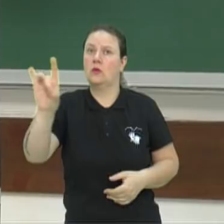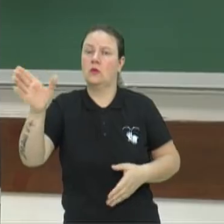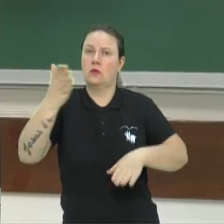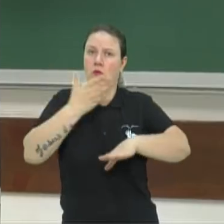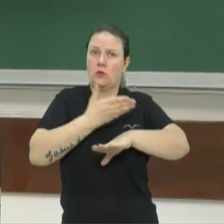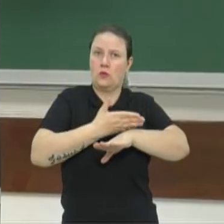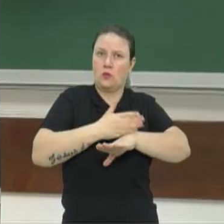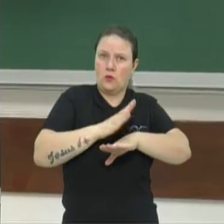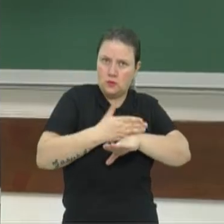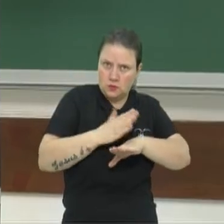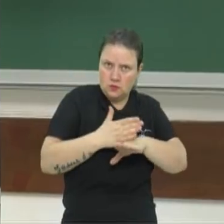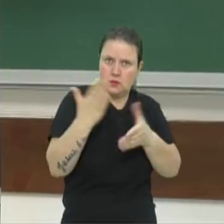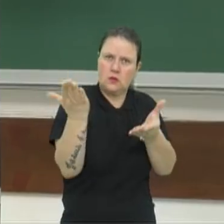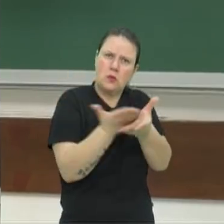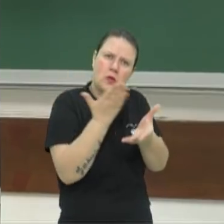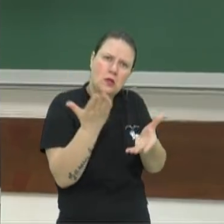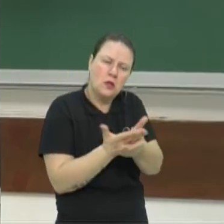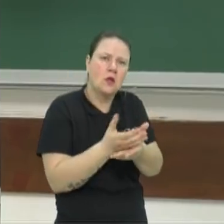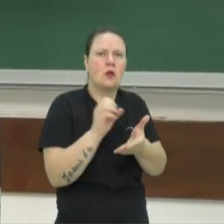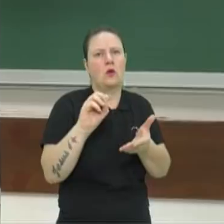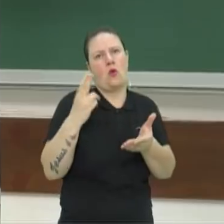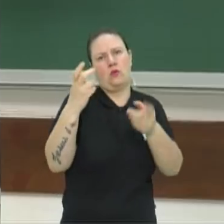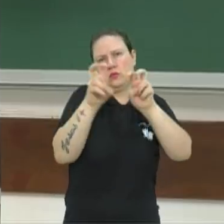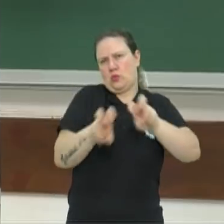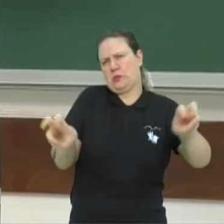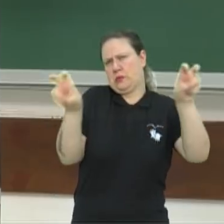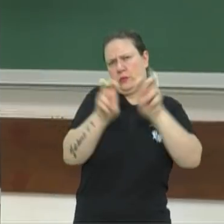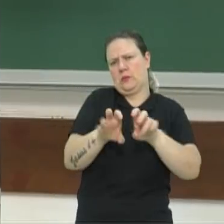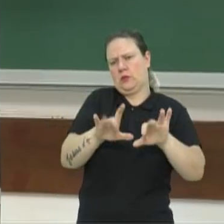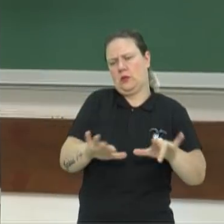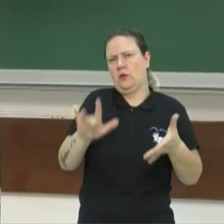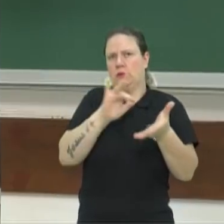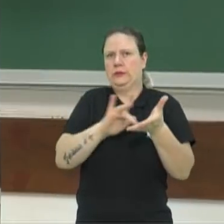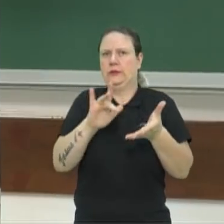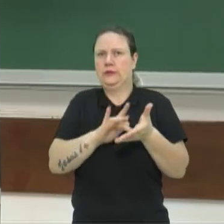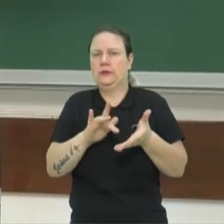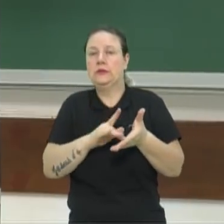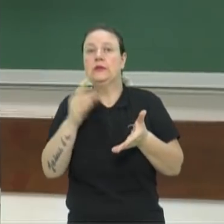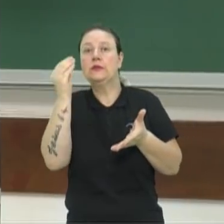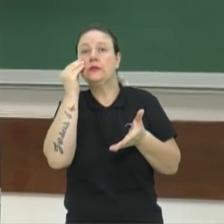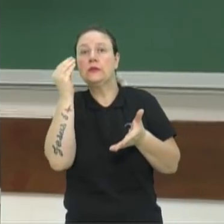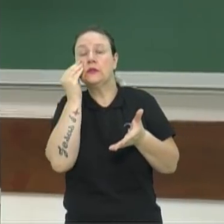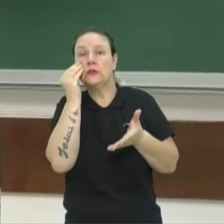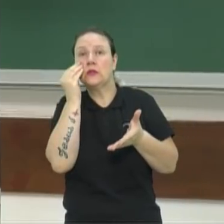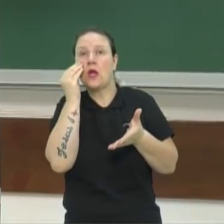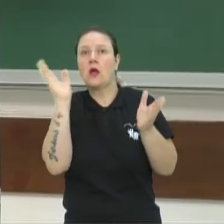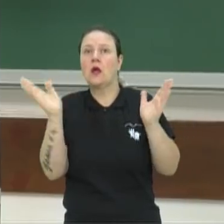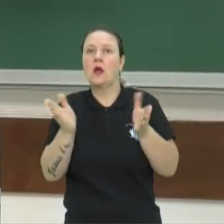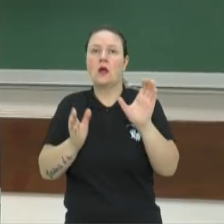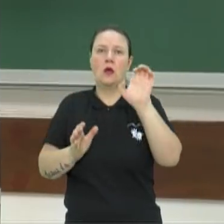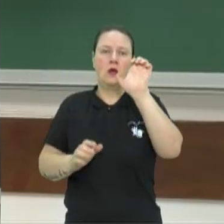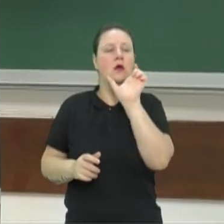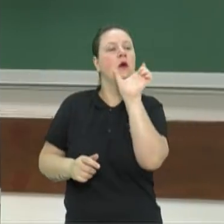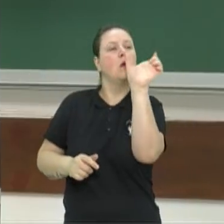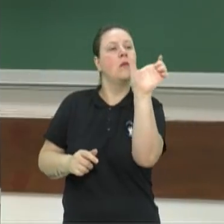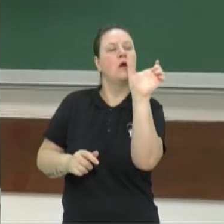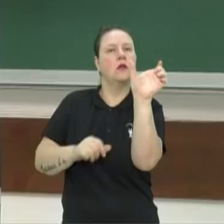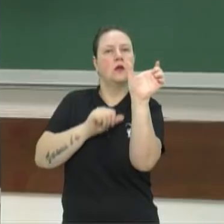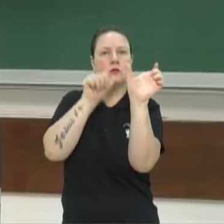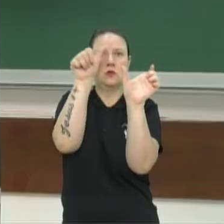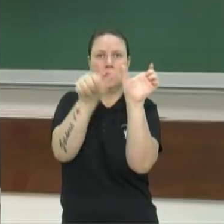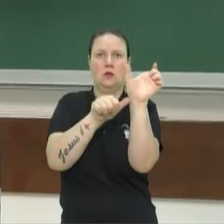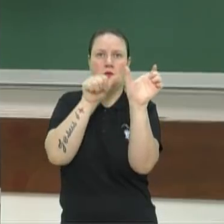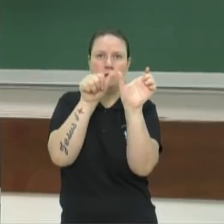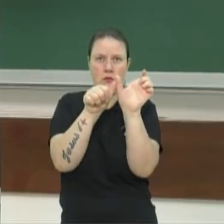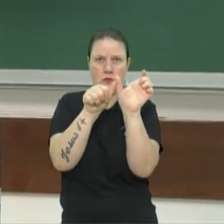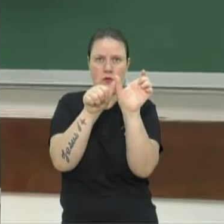no seu computador, no seu celular, que você tente fazer esse exercício. Você vai trocar o embora e vai introduzir um mesmo que. Ele vai ter a